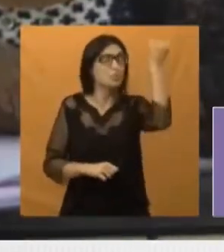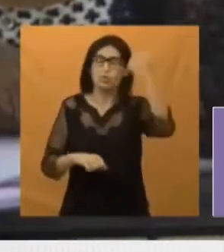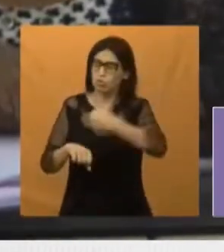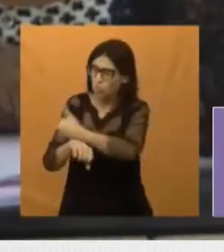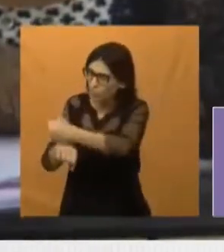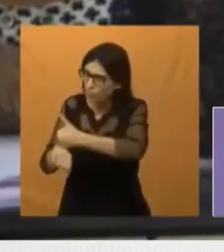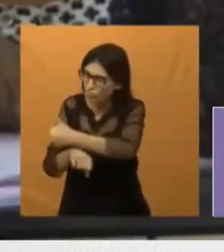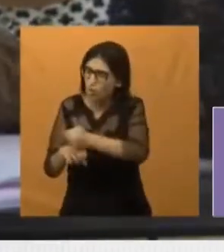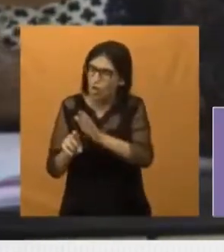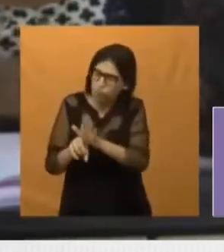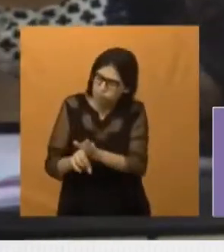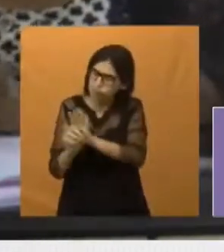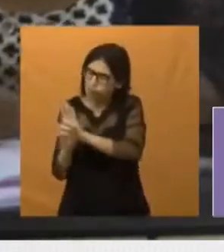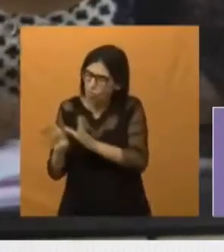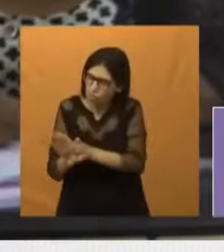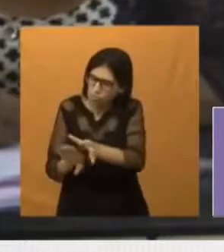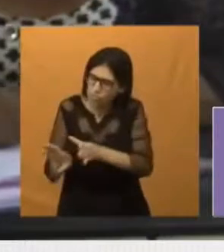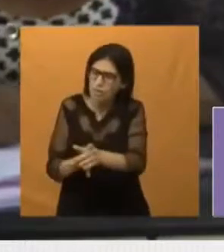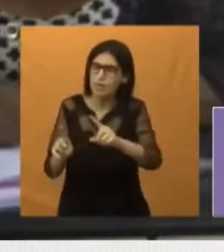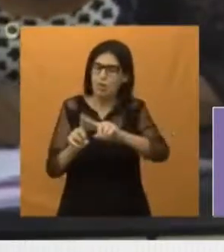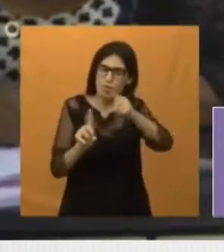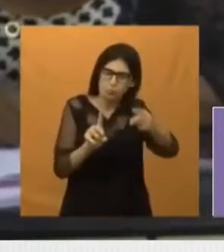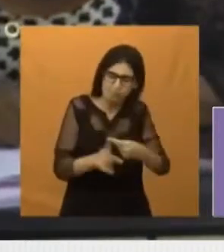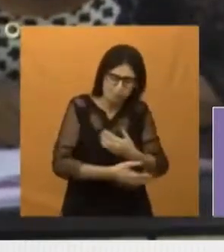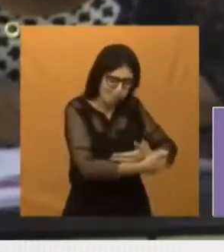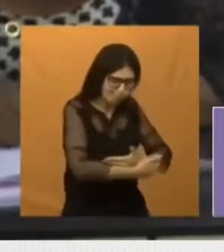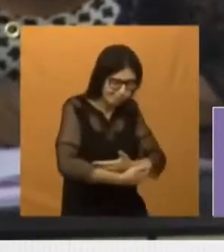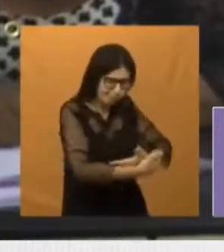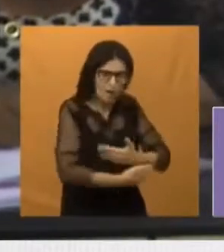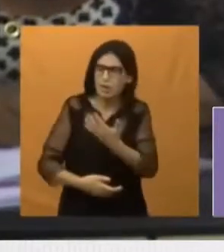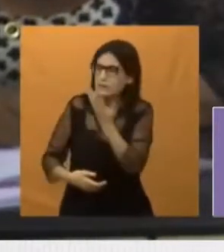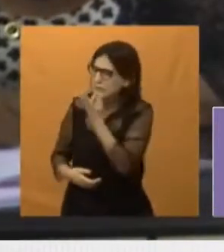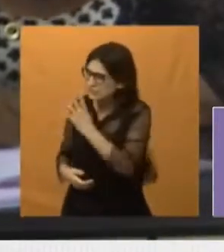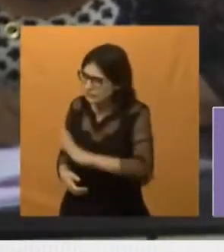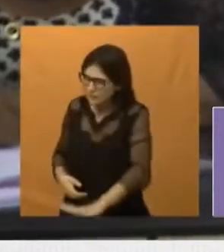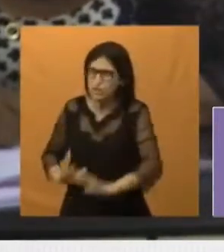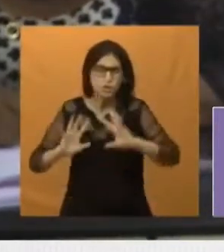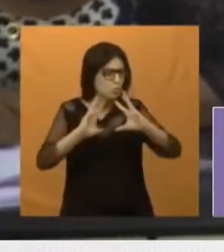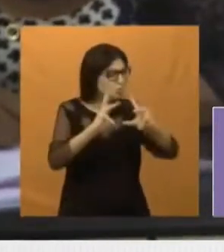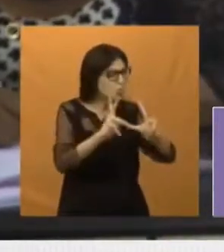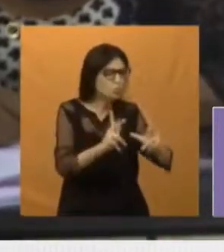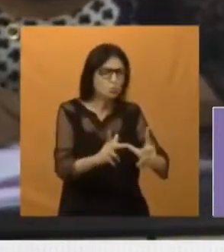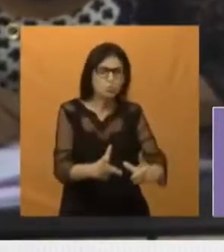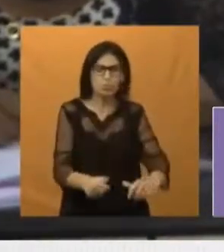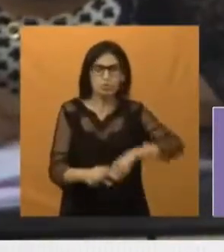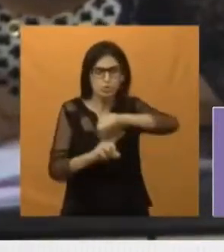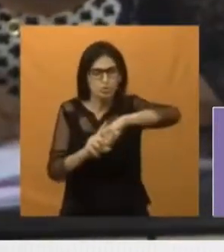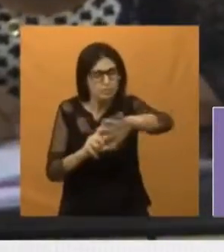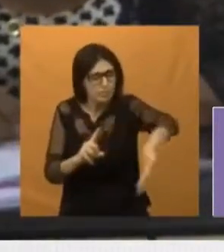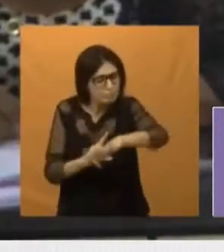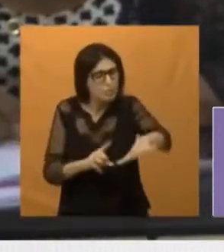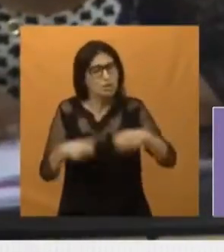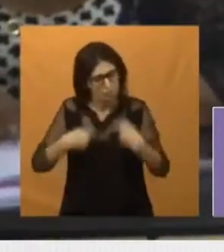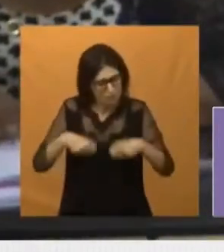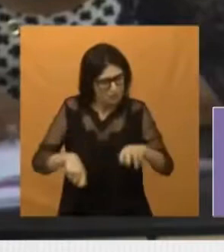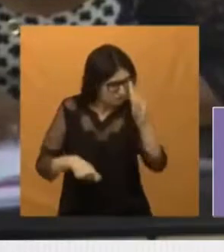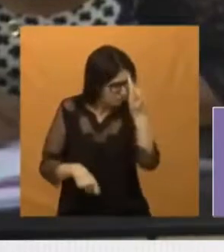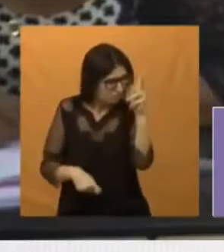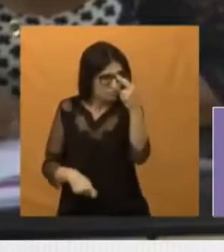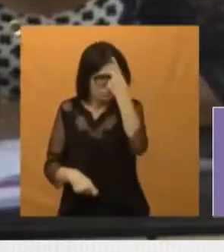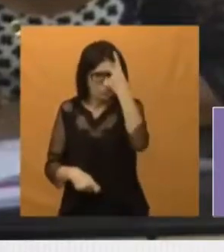da importância da humanização do parto, da primeira infância e de tudo que surge em decorrência disso.